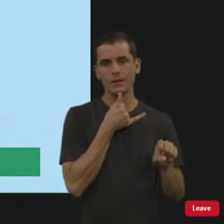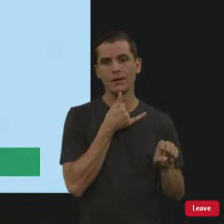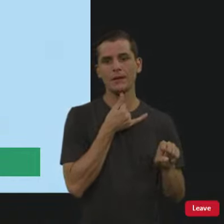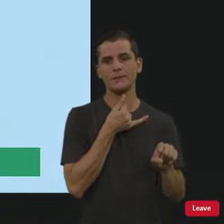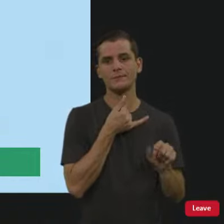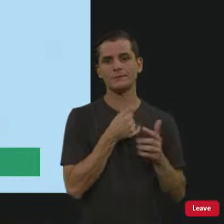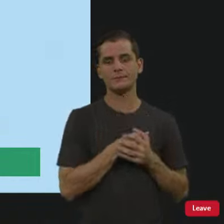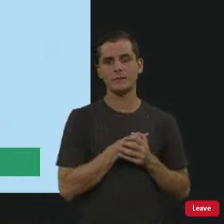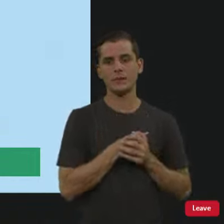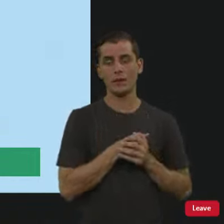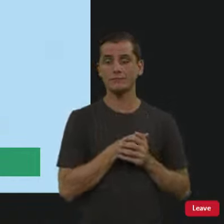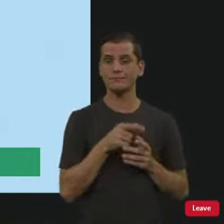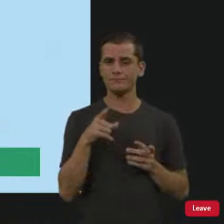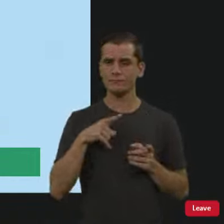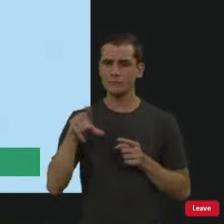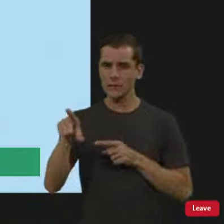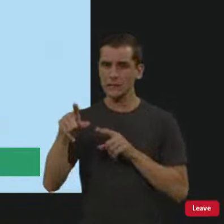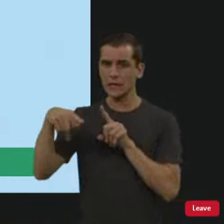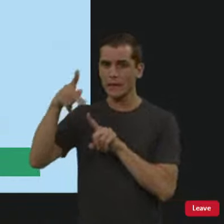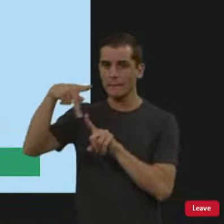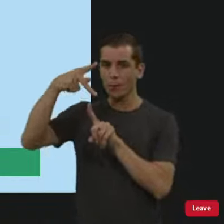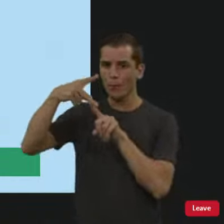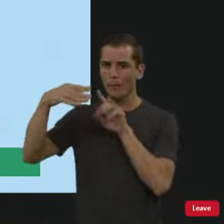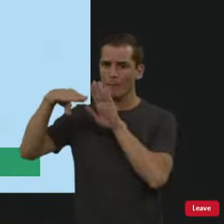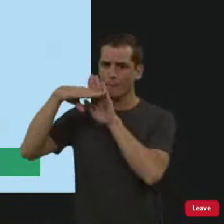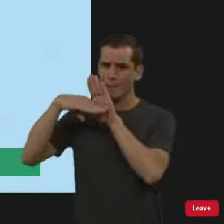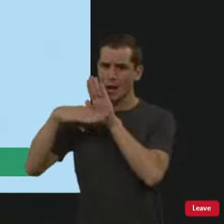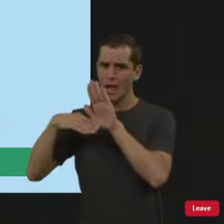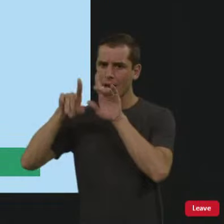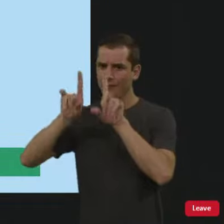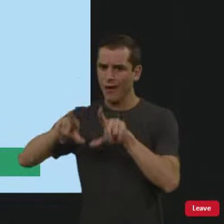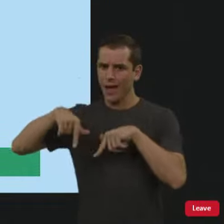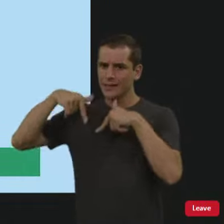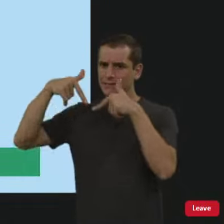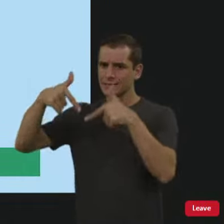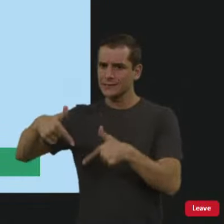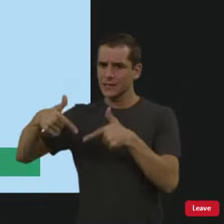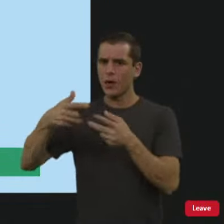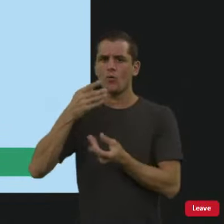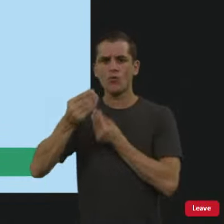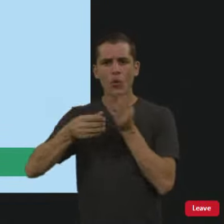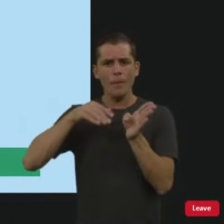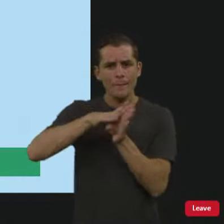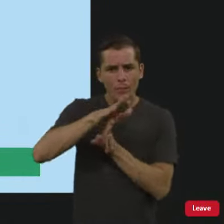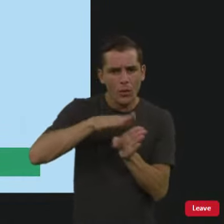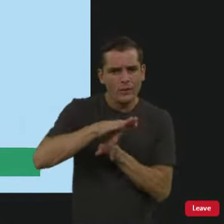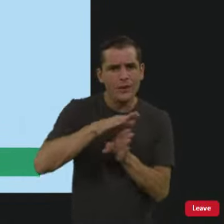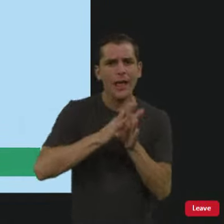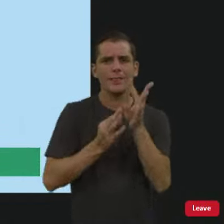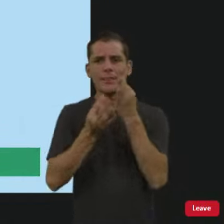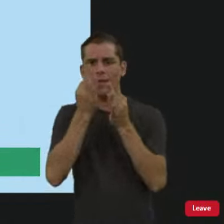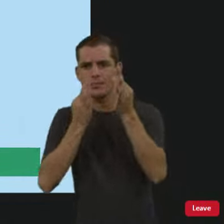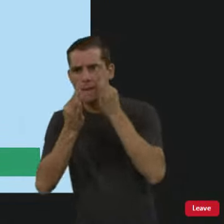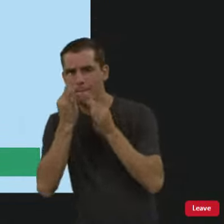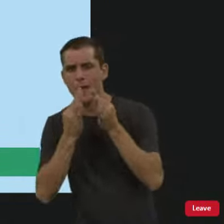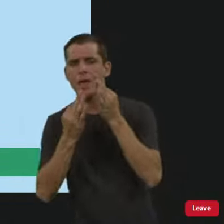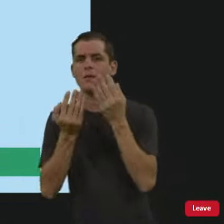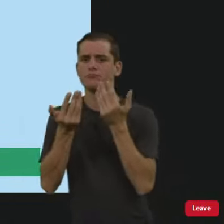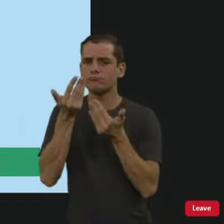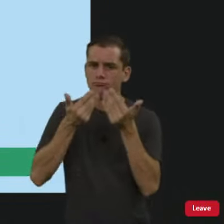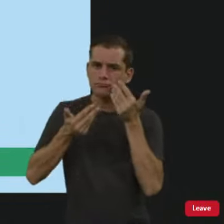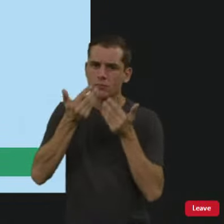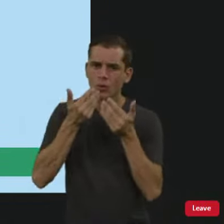para os pacientes, que é um plano de ação, orientando sobre o tratamento, orientando sobre as medidas, né,